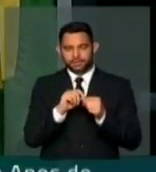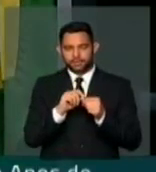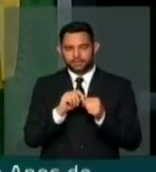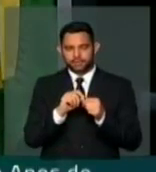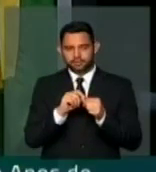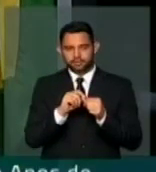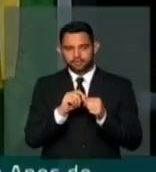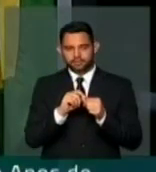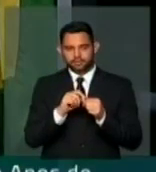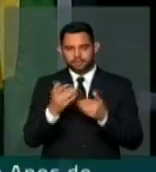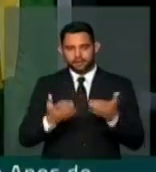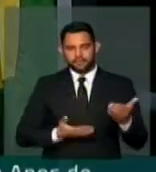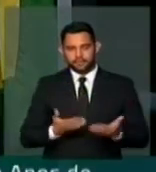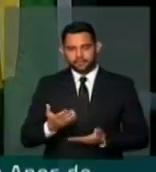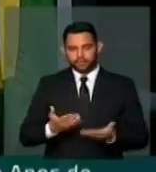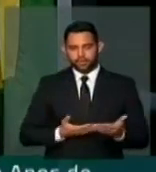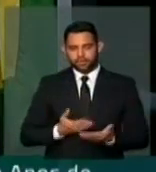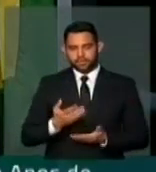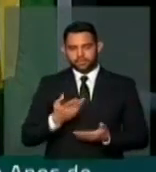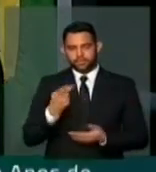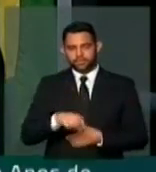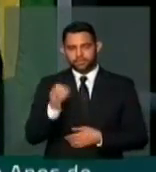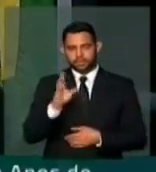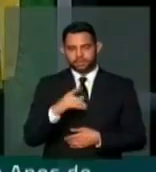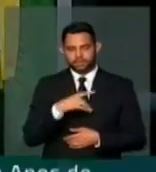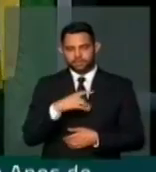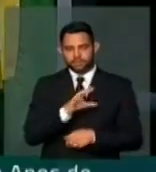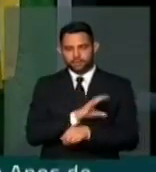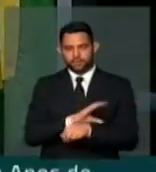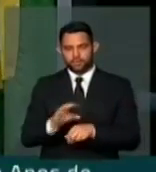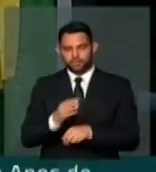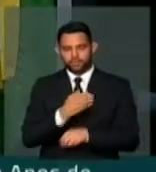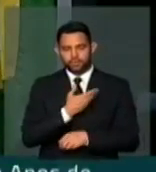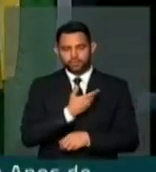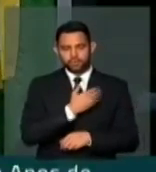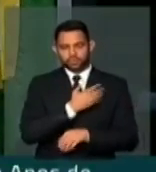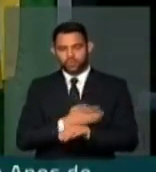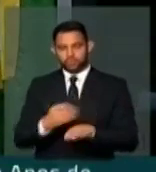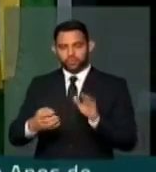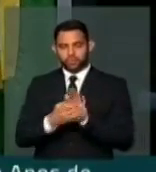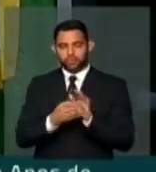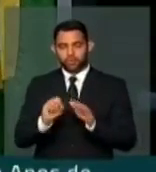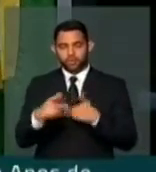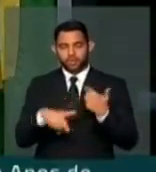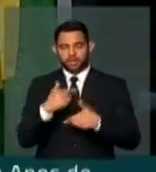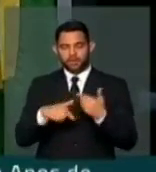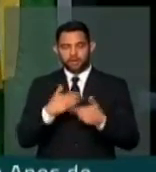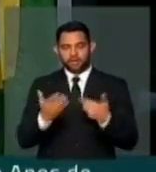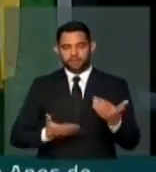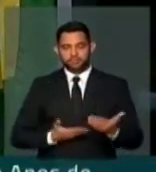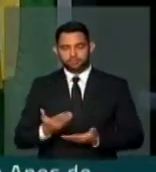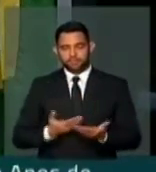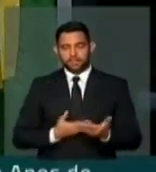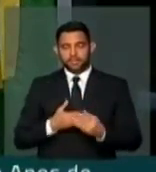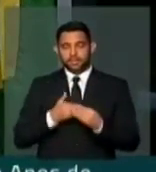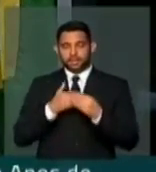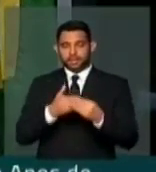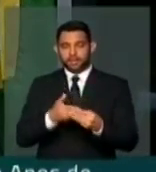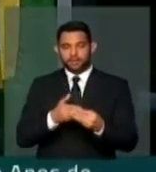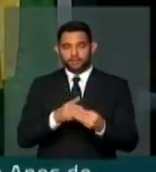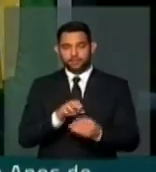empregados nas escolas do Brasil para concursos públicos ou para trabalhar de empregado, mas que leve a cultura